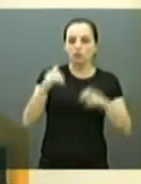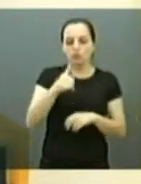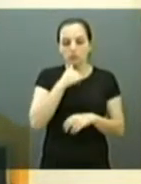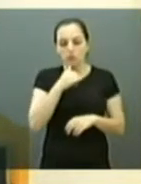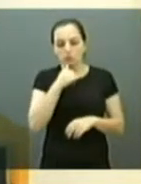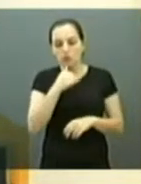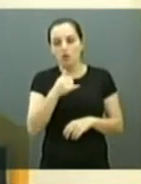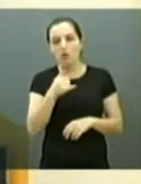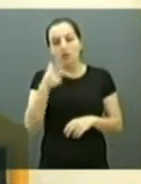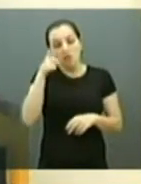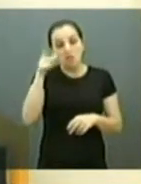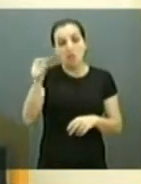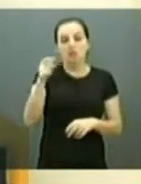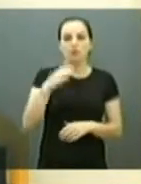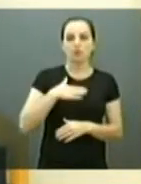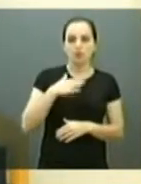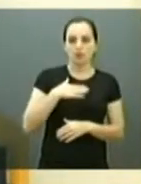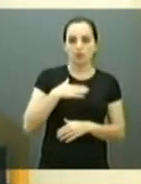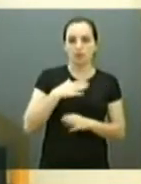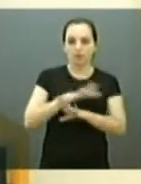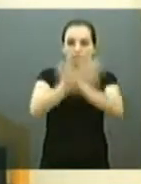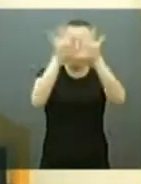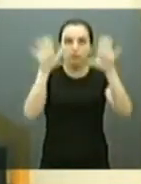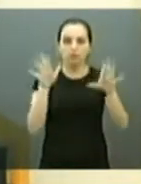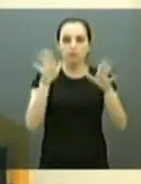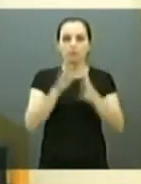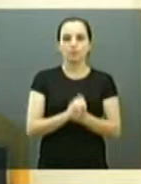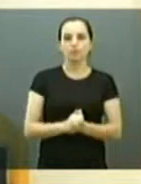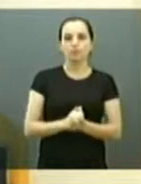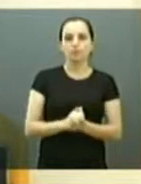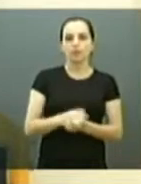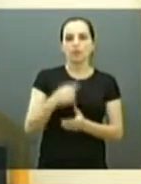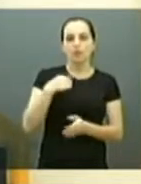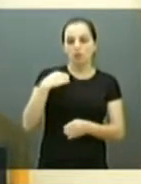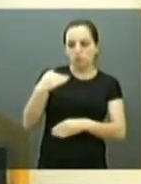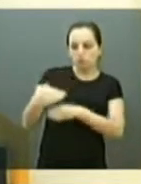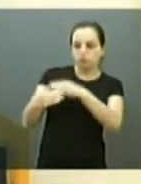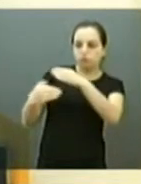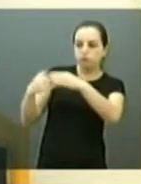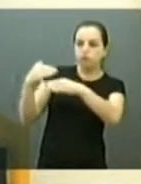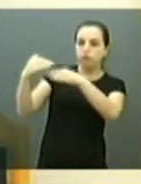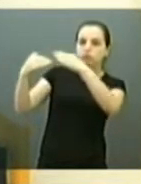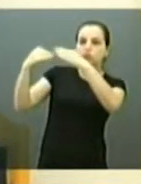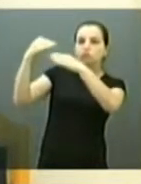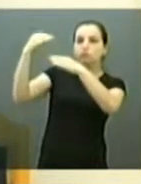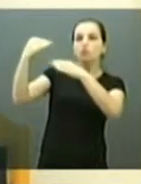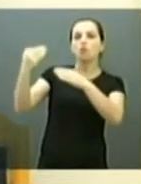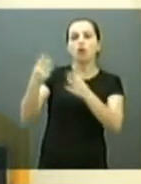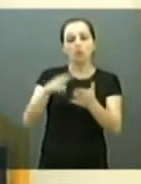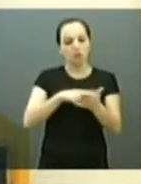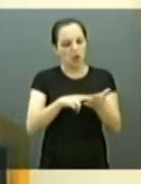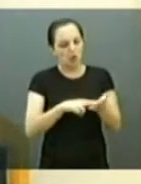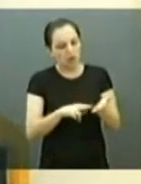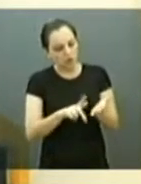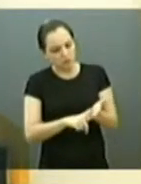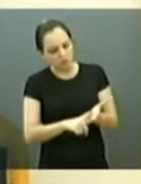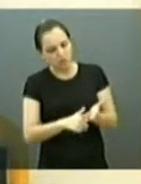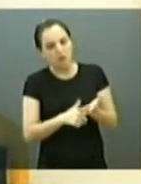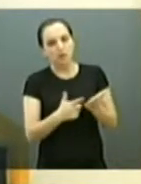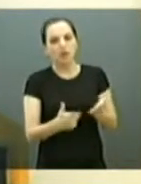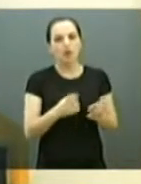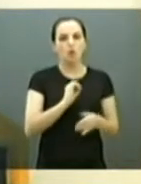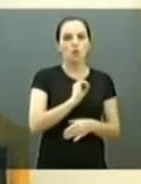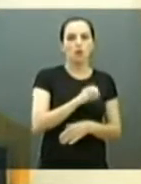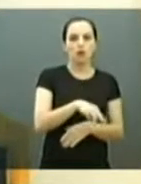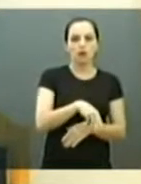expor. Bem, eu cresci em Araraquara lendo o Jornal Imparcial. A minha família assinou esse jornal por